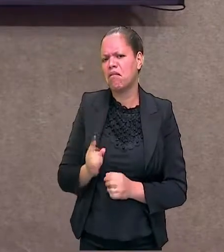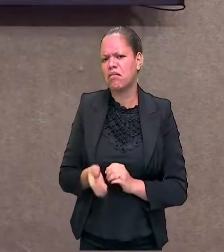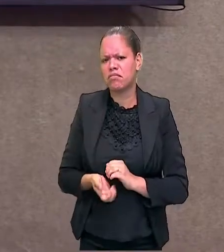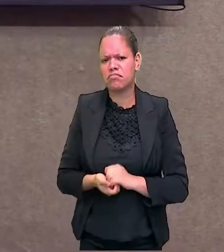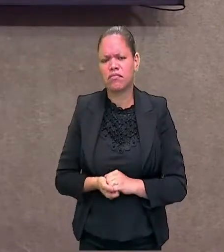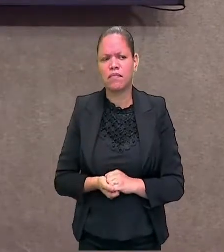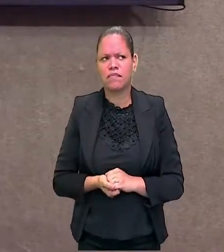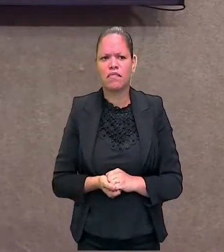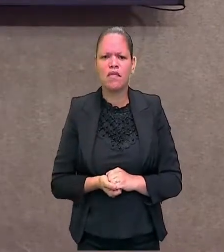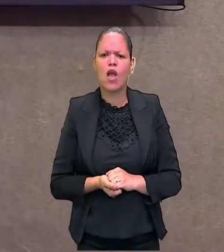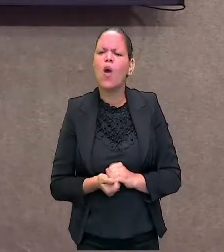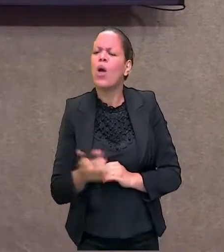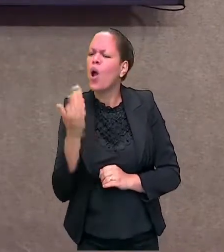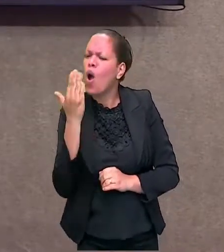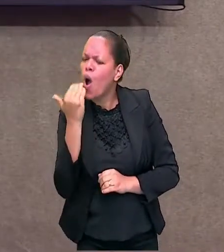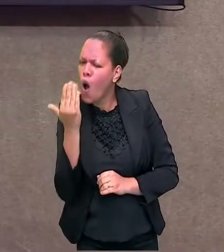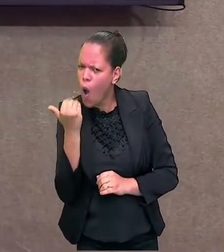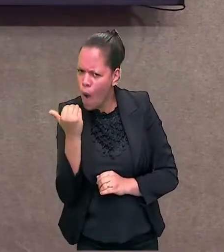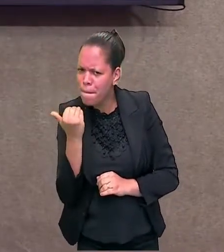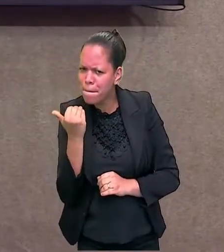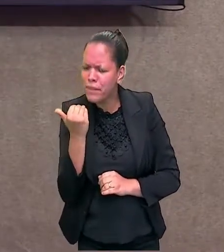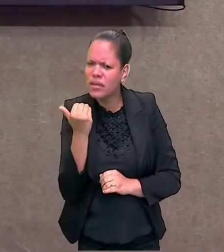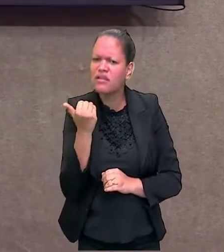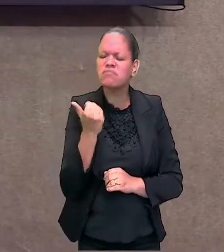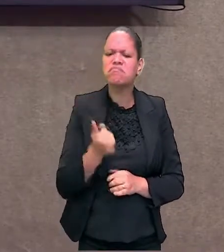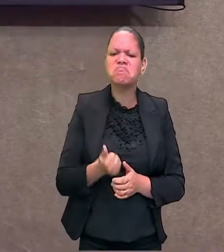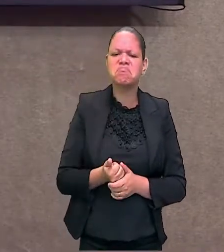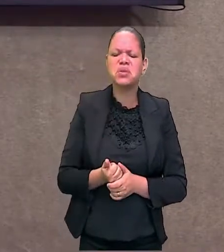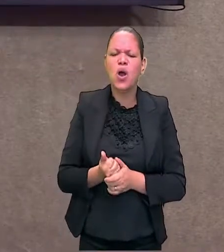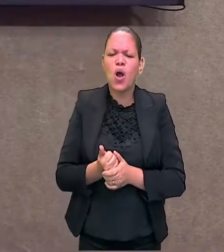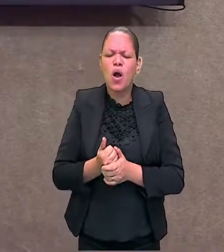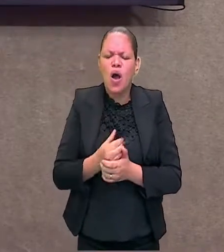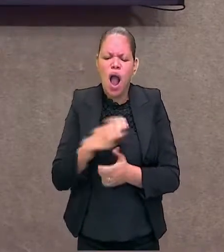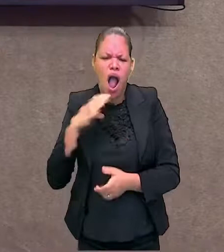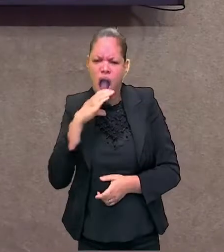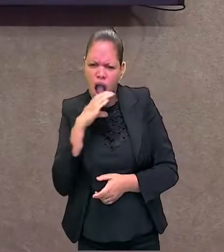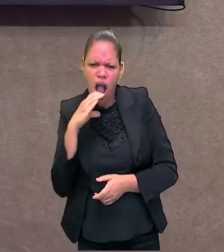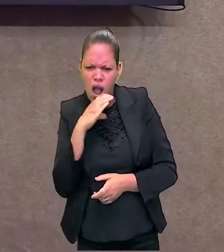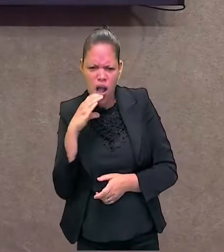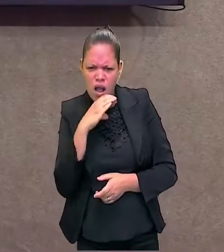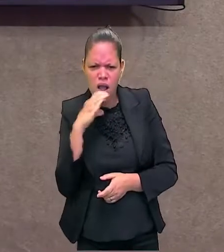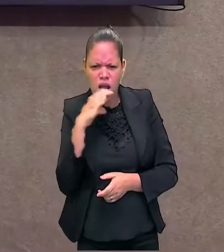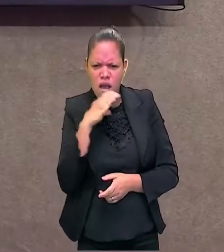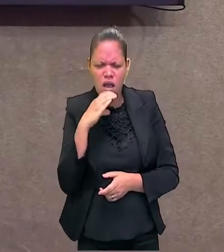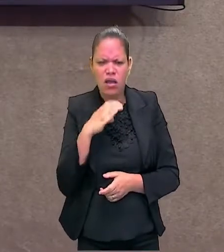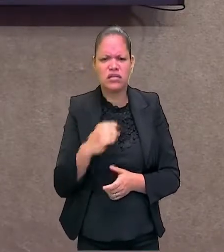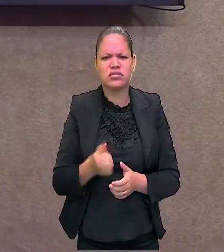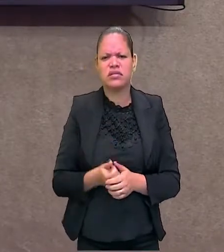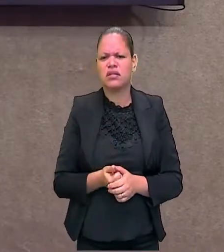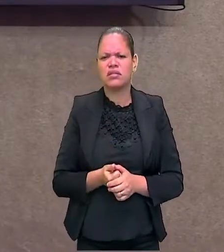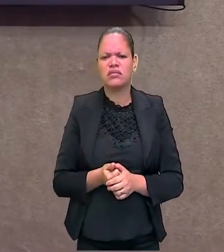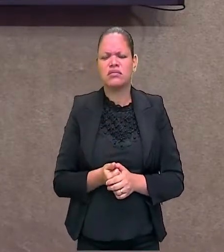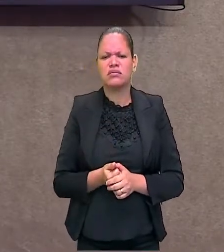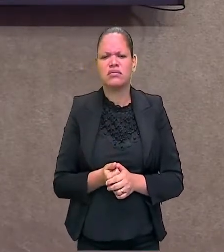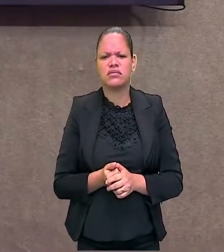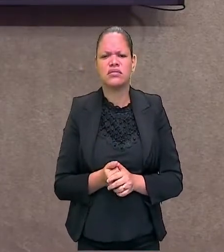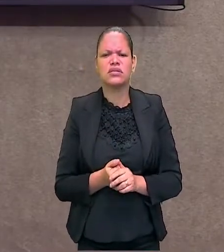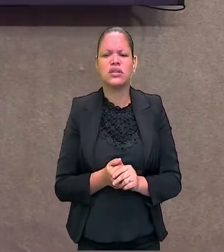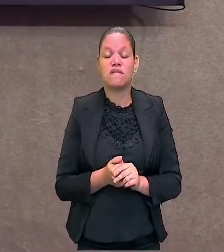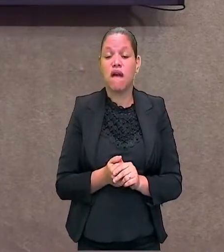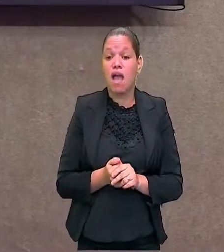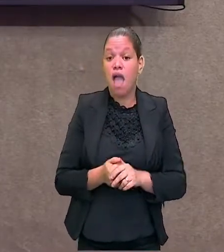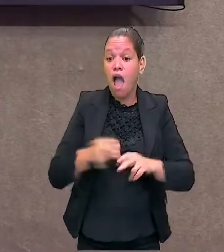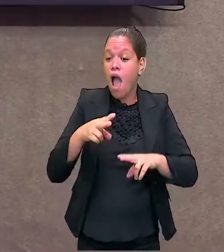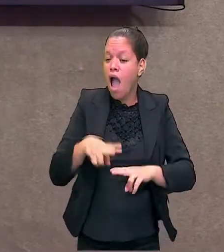o alimento quente, ele vai fazer o quê? Ele vai te dar uma sensibilidade nos dentes, ele